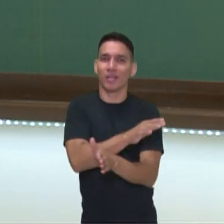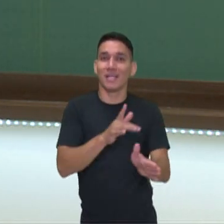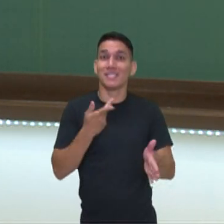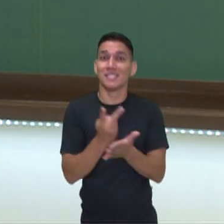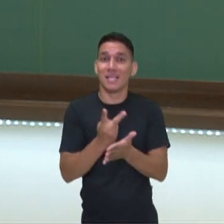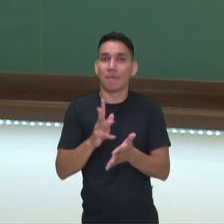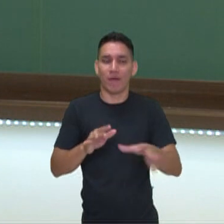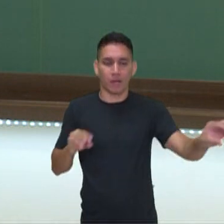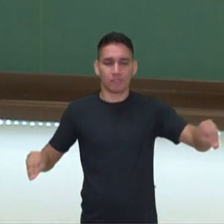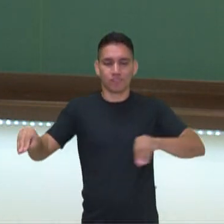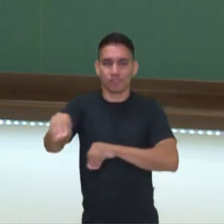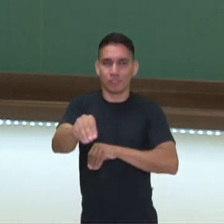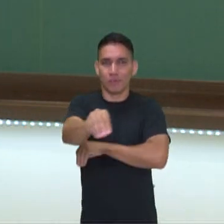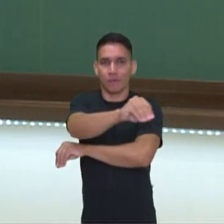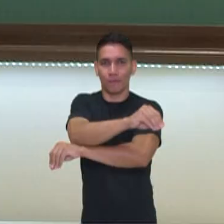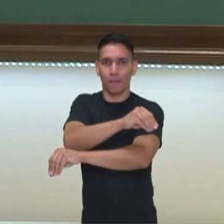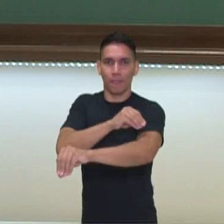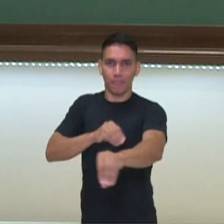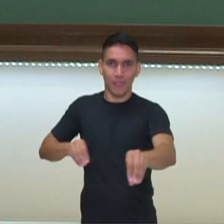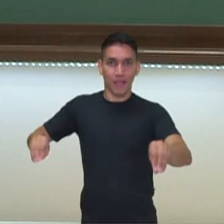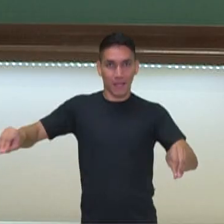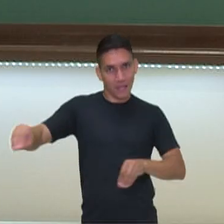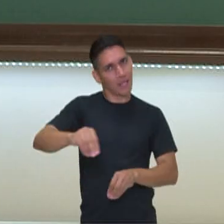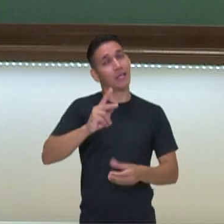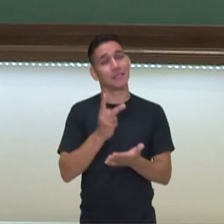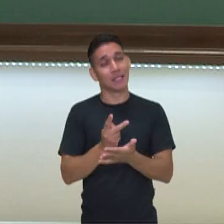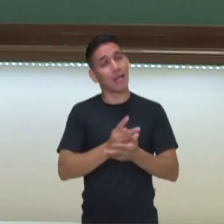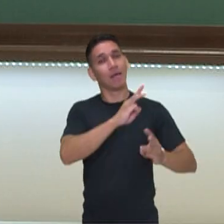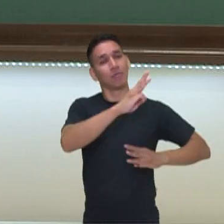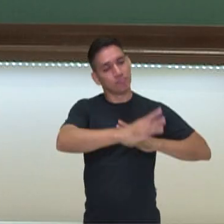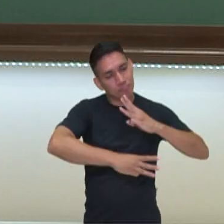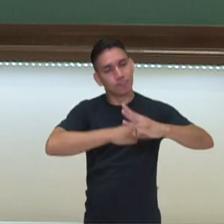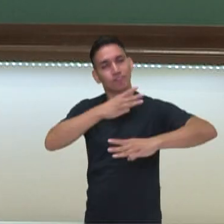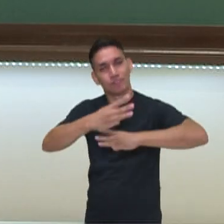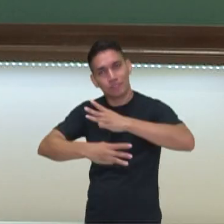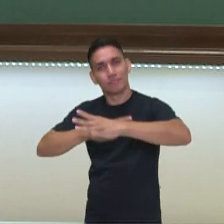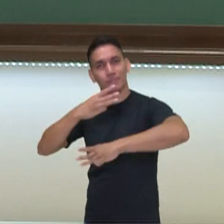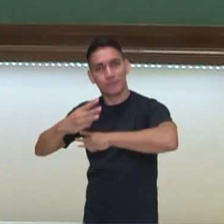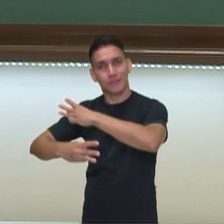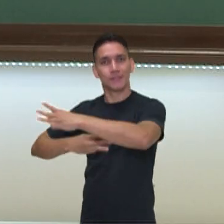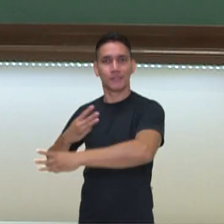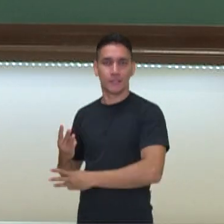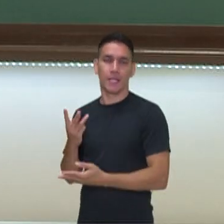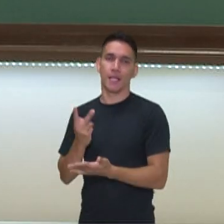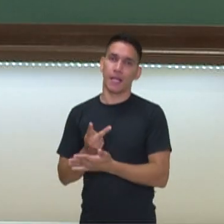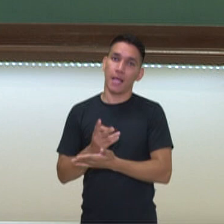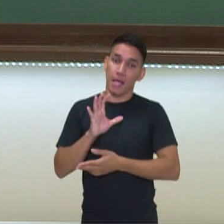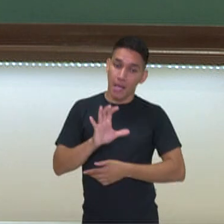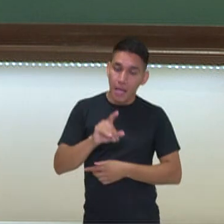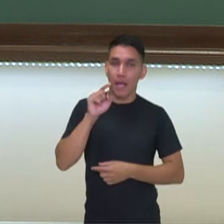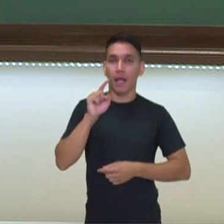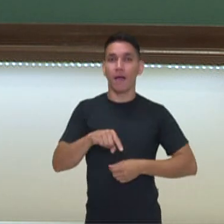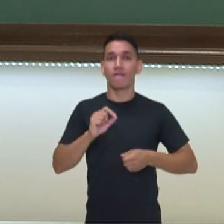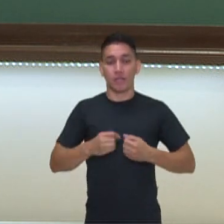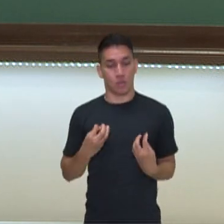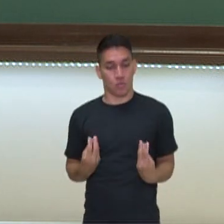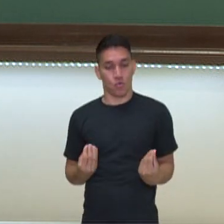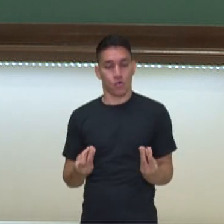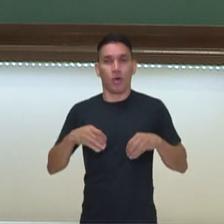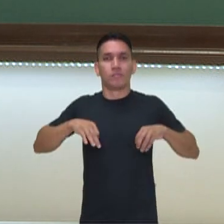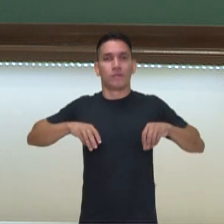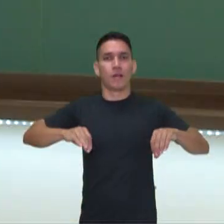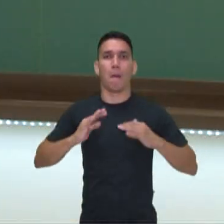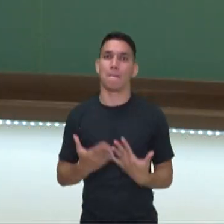cevada, descanso, agora trigo e depois volta tudo de novo. Um solo com maior produção de alimentos.